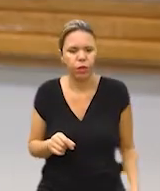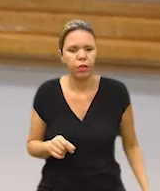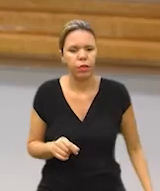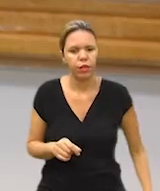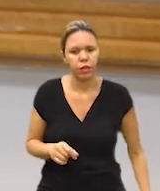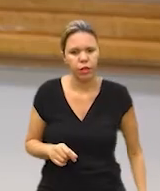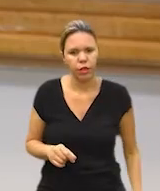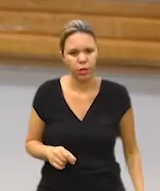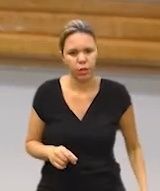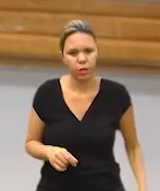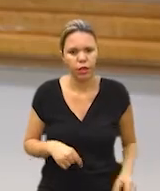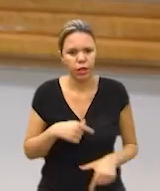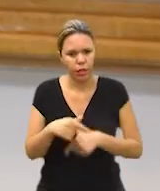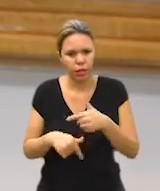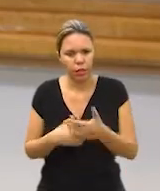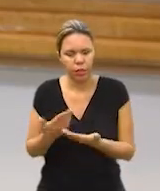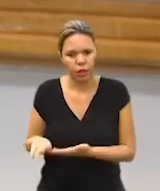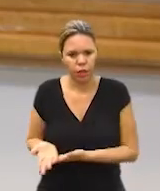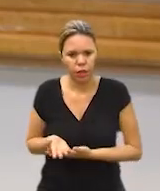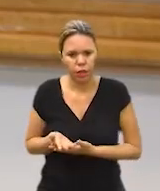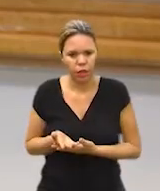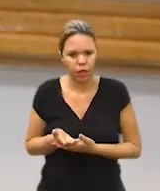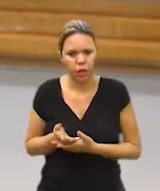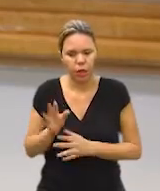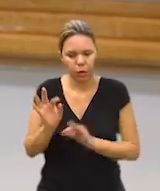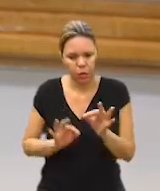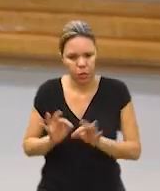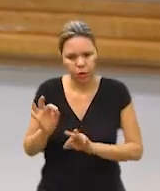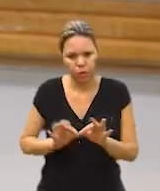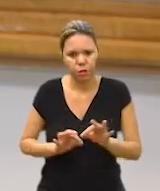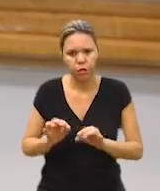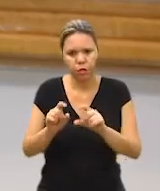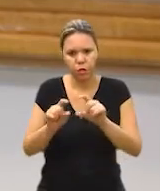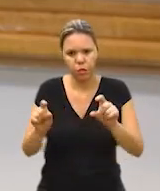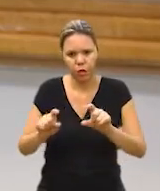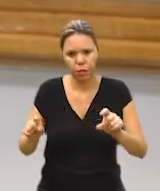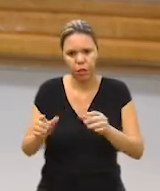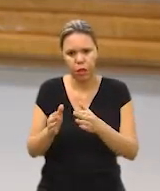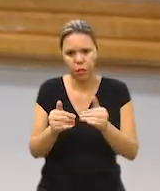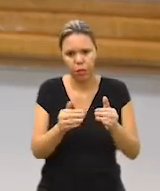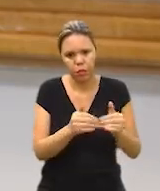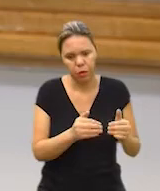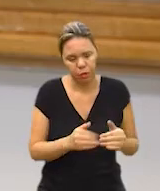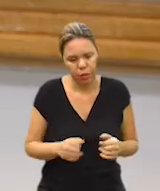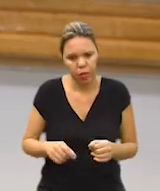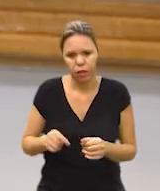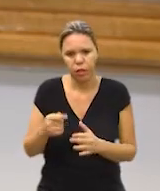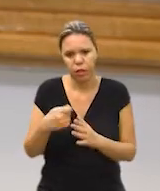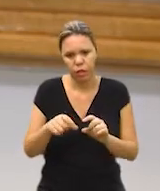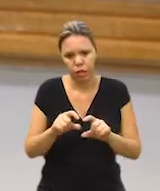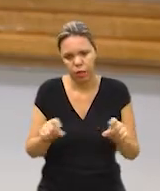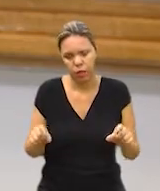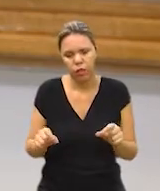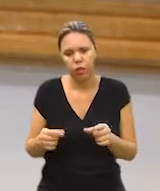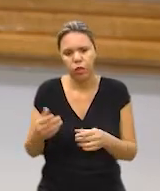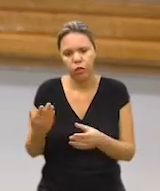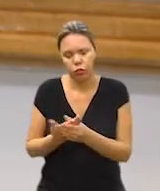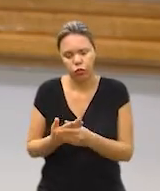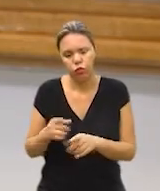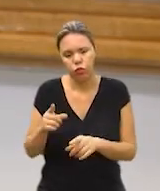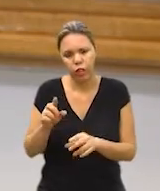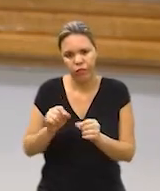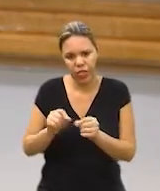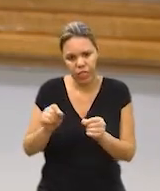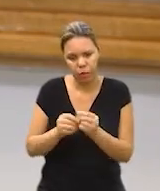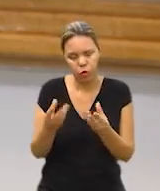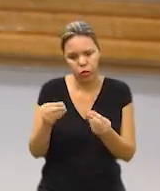ele exercite a confecção das peças, das petições, né? Para que ele faça muitas questões, para